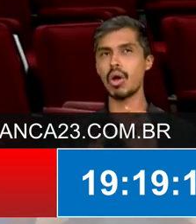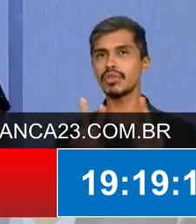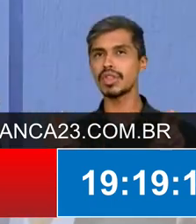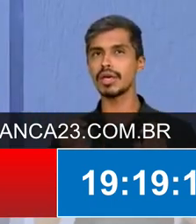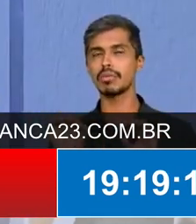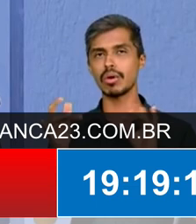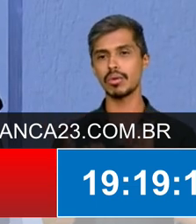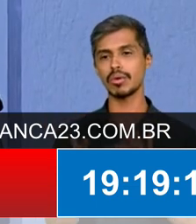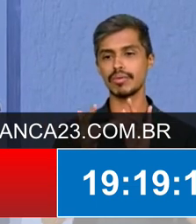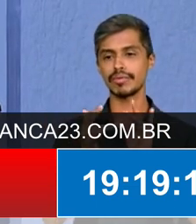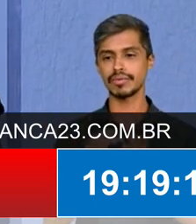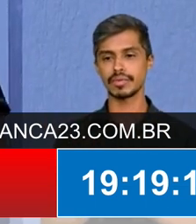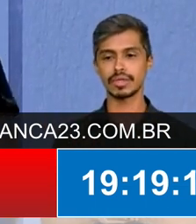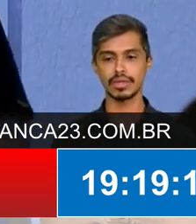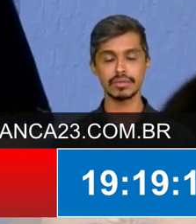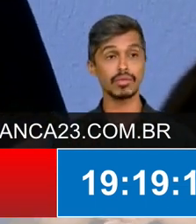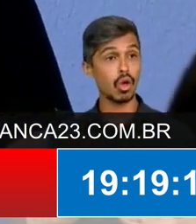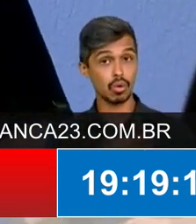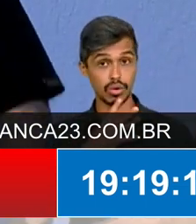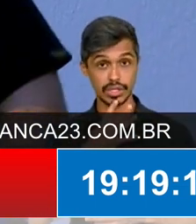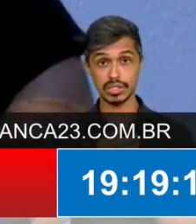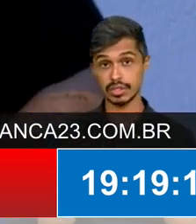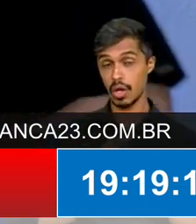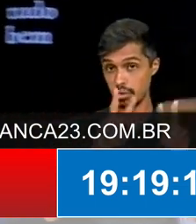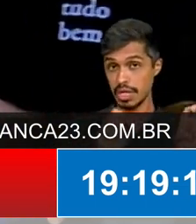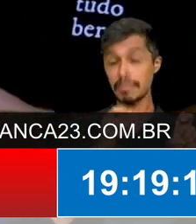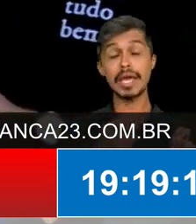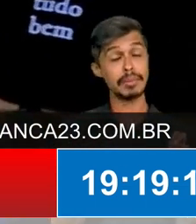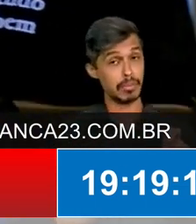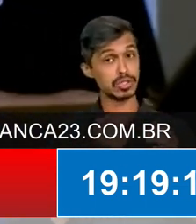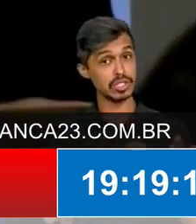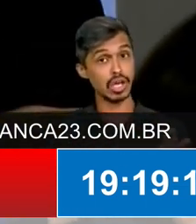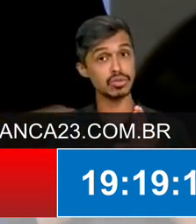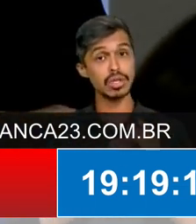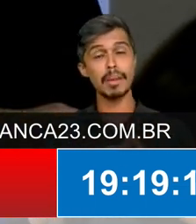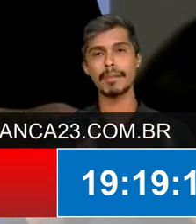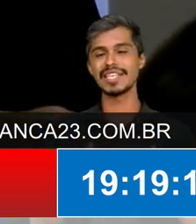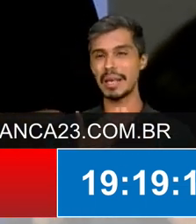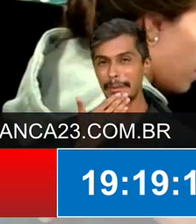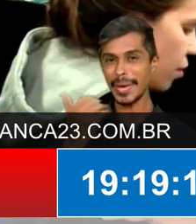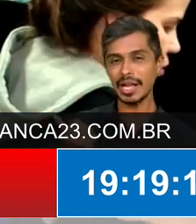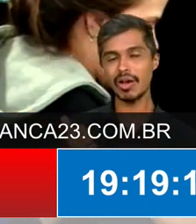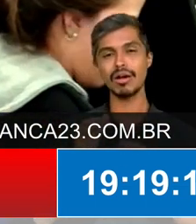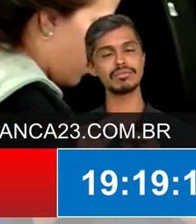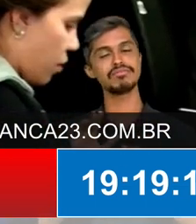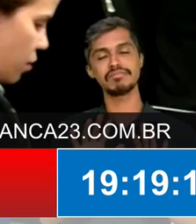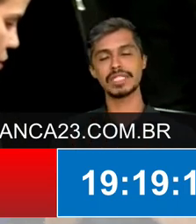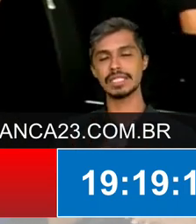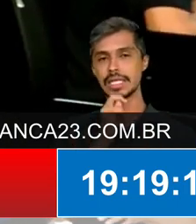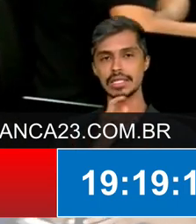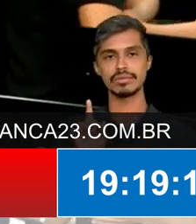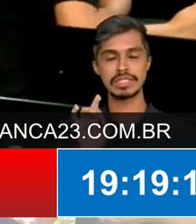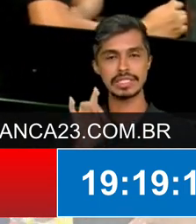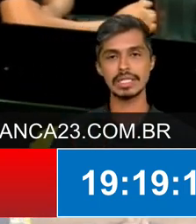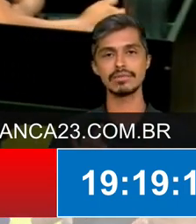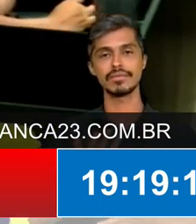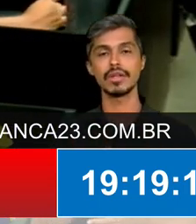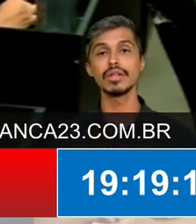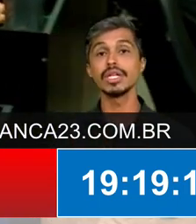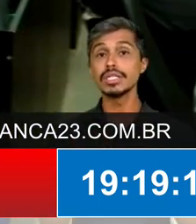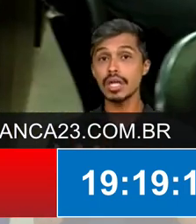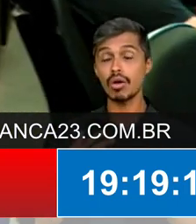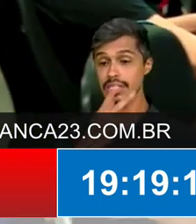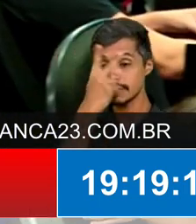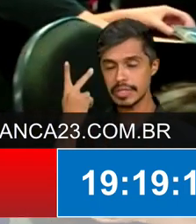construindo ter conhecimento do conteúdo ajuda mas não garante o melhor resultado por isso a galerinha que vem se preparando